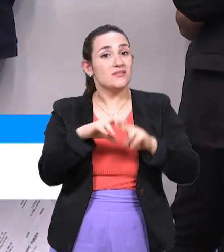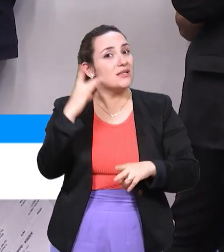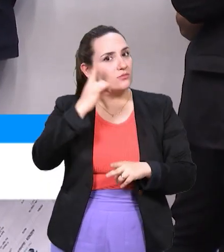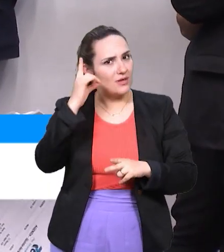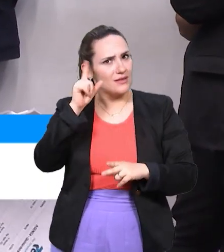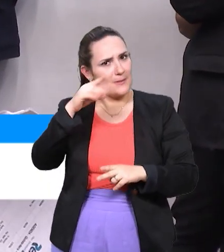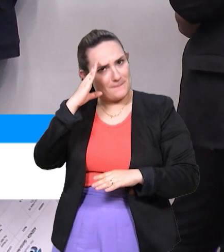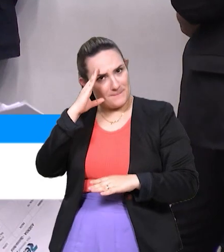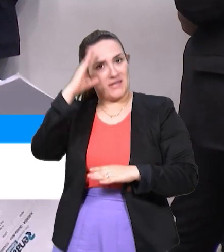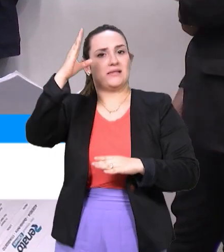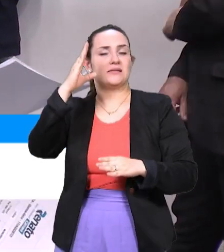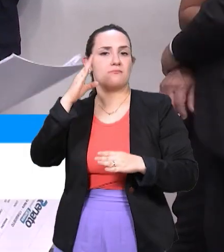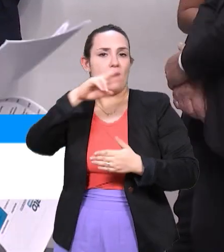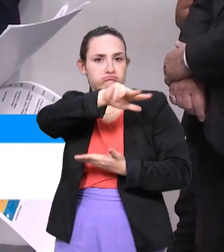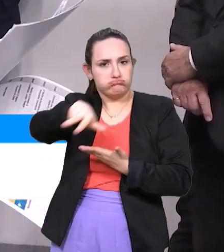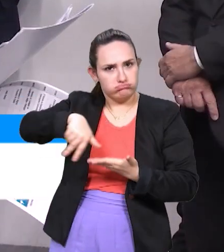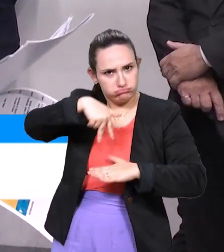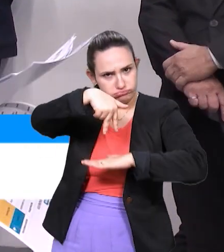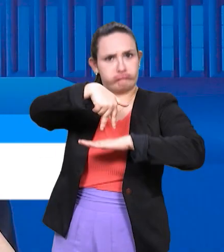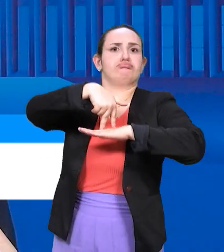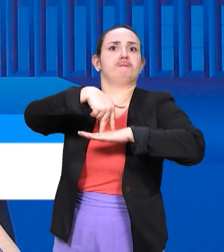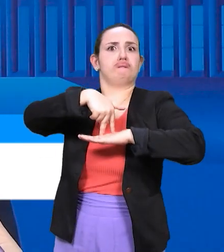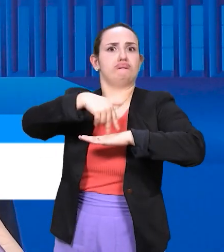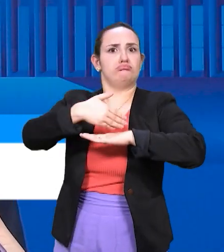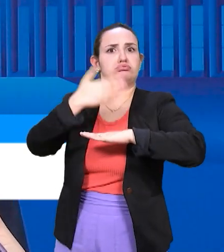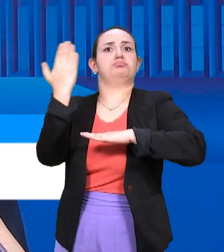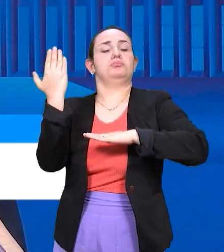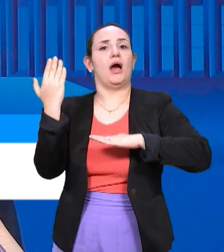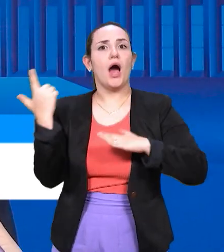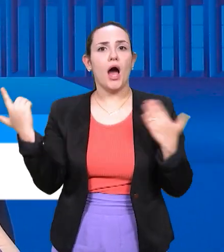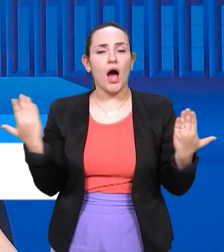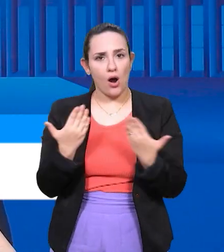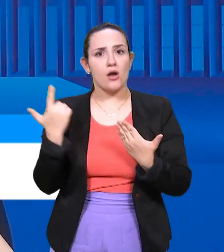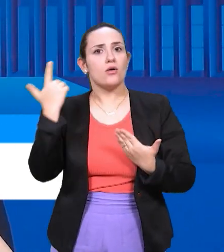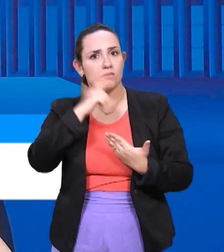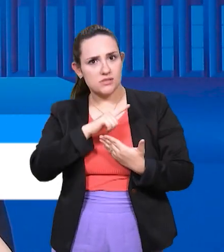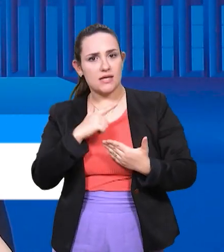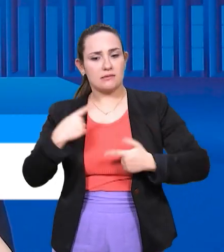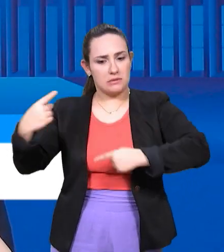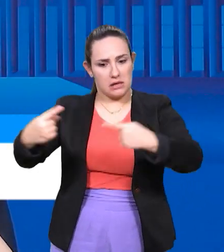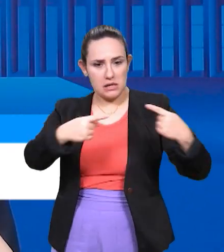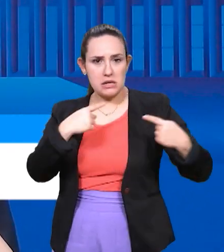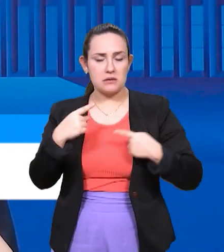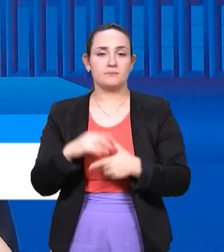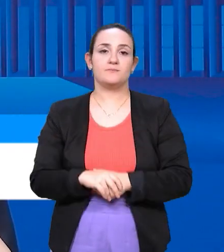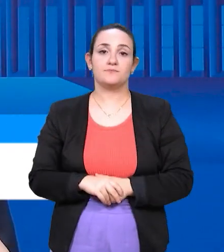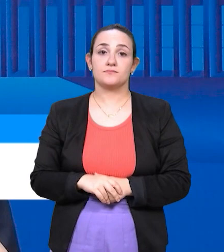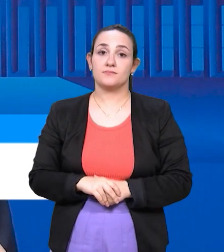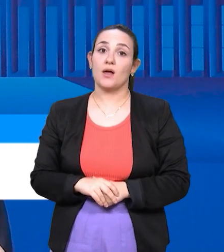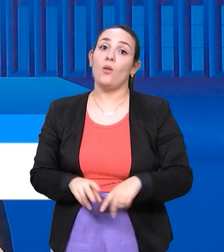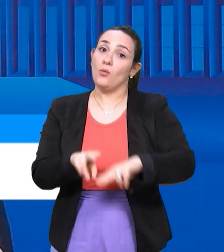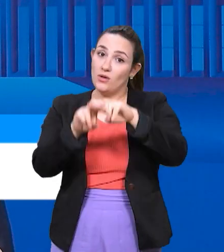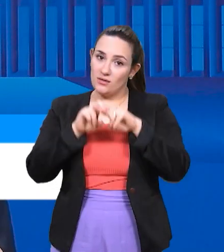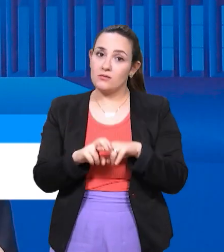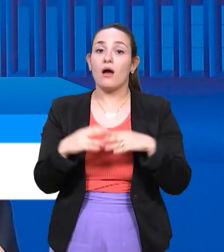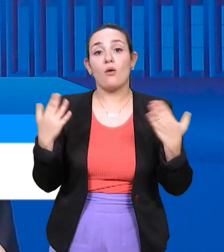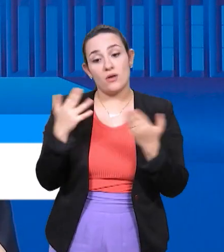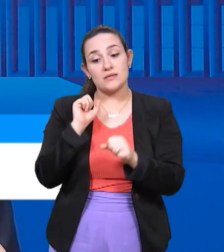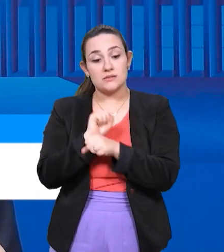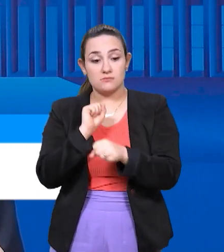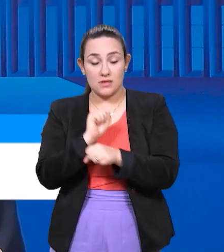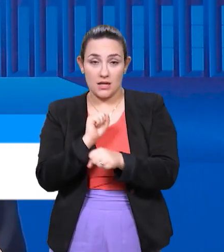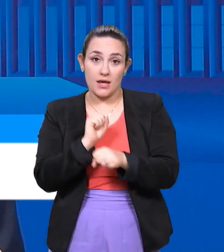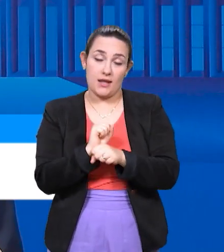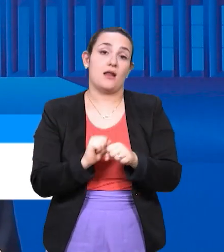parlamentares passam a ser protagonistas nesse debate. Quando for encaminhado essa lei, nós vamos distribuir